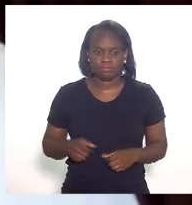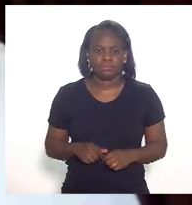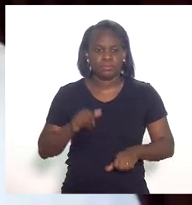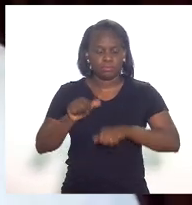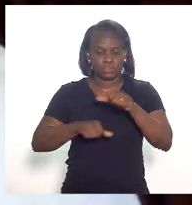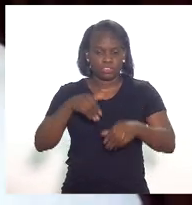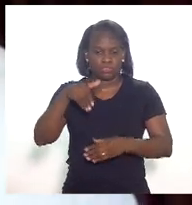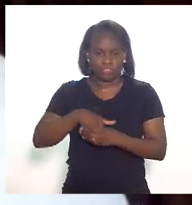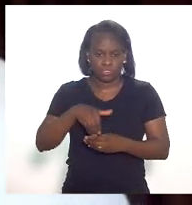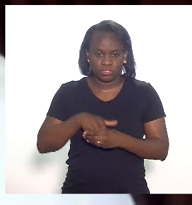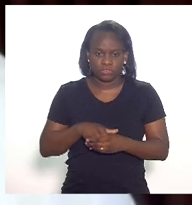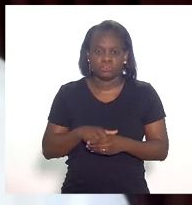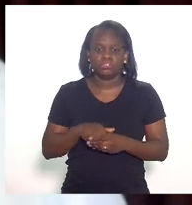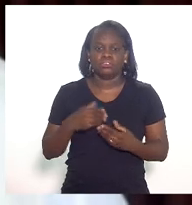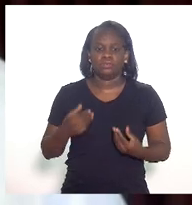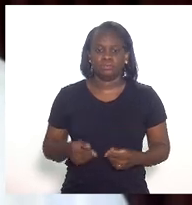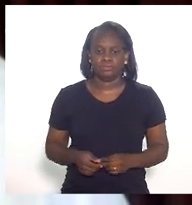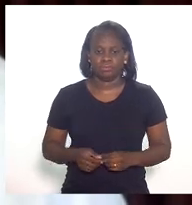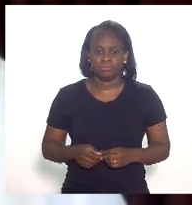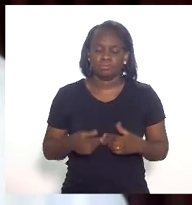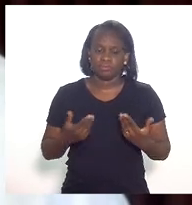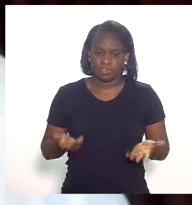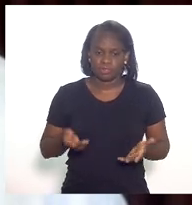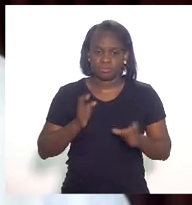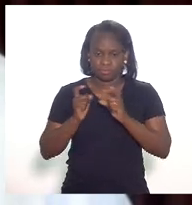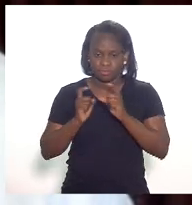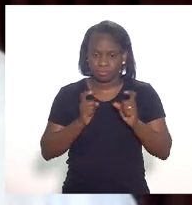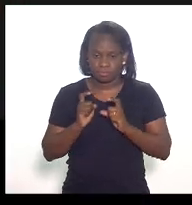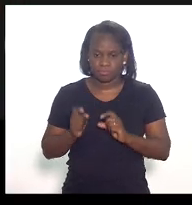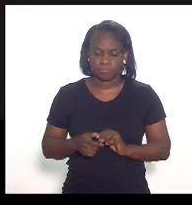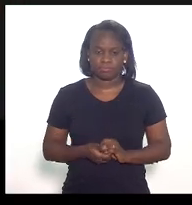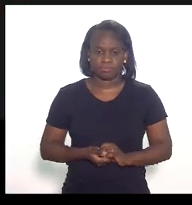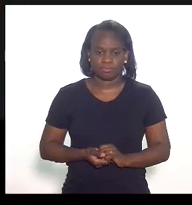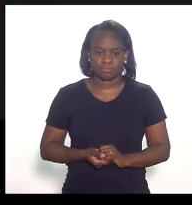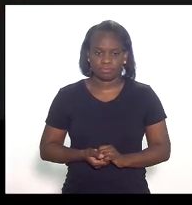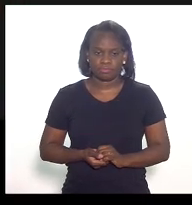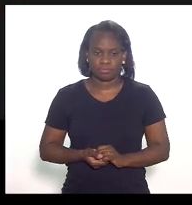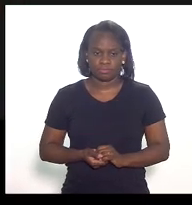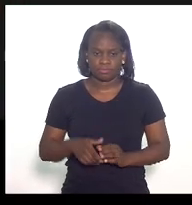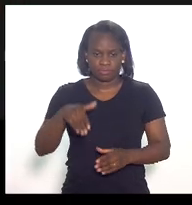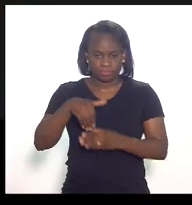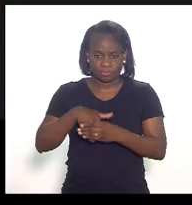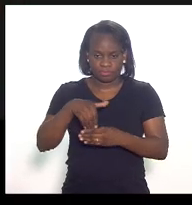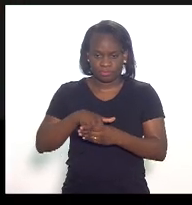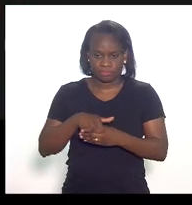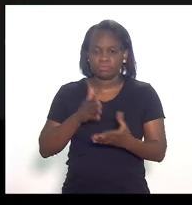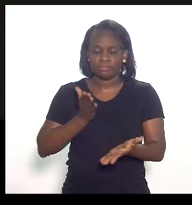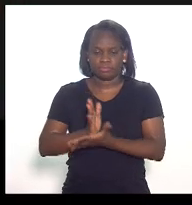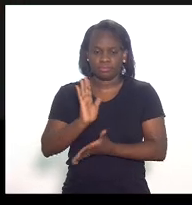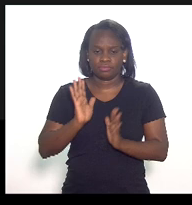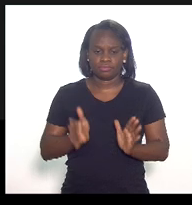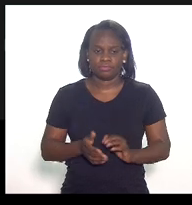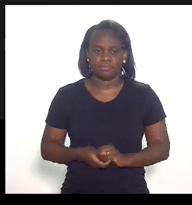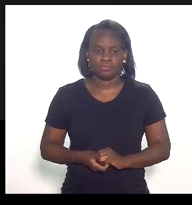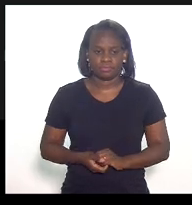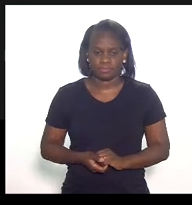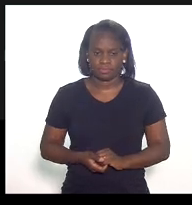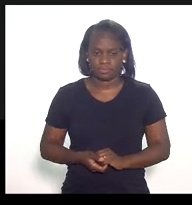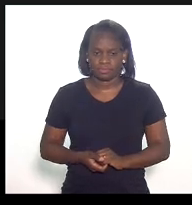voto, o parecer pela prejudicabilidade. Em discussão, em votação, aprovado.